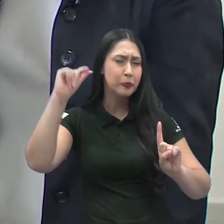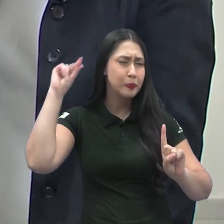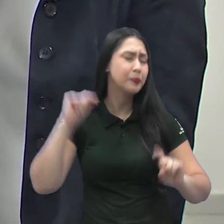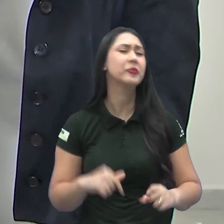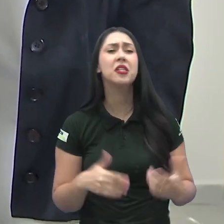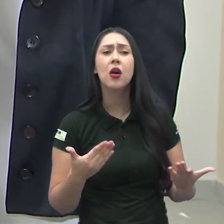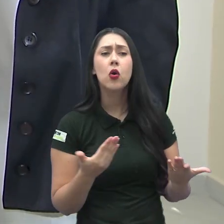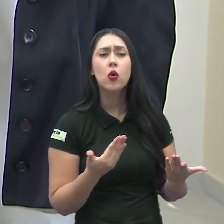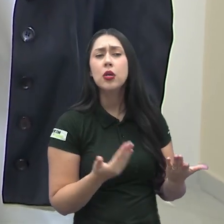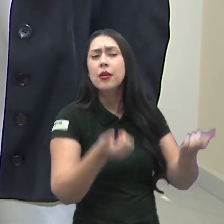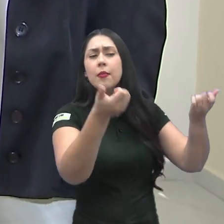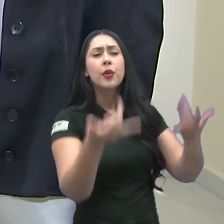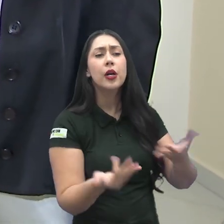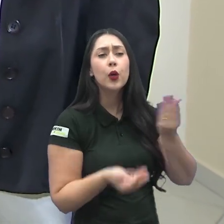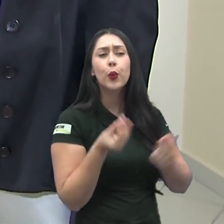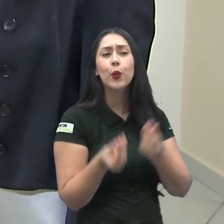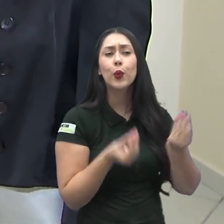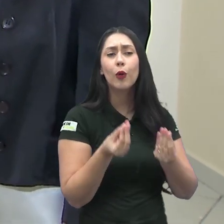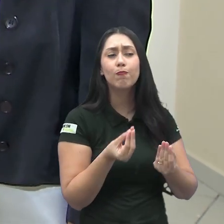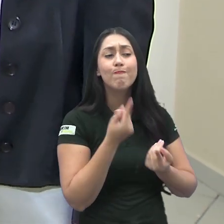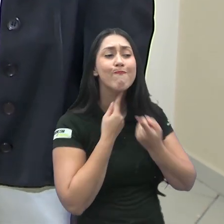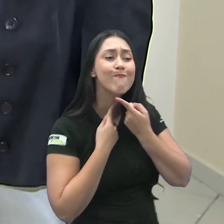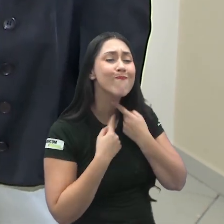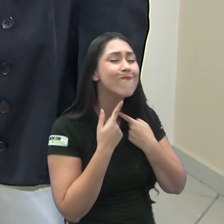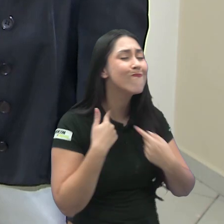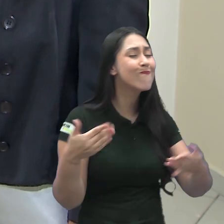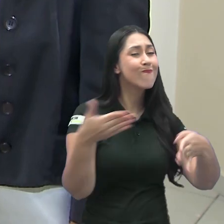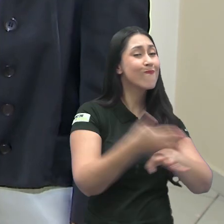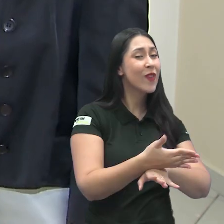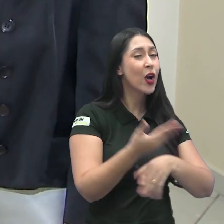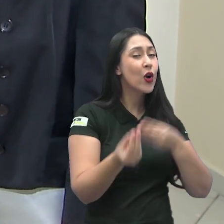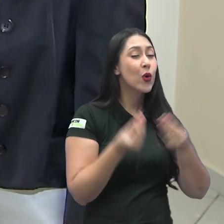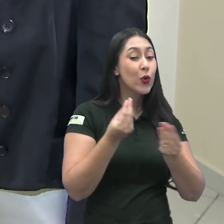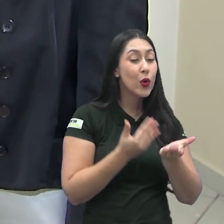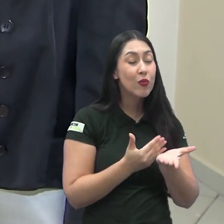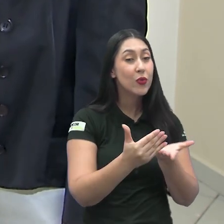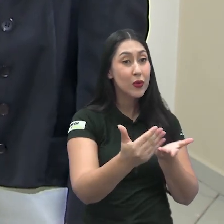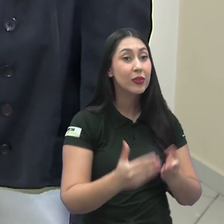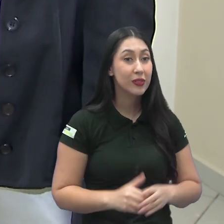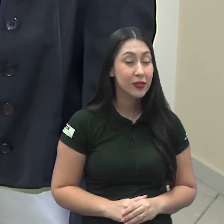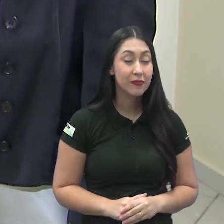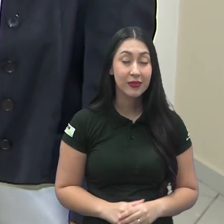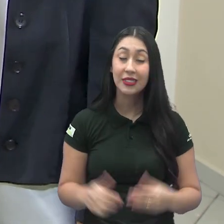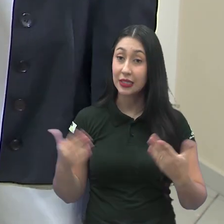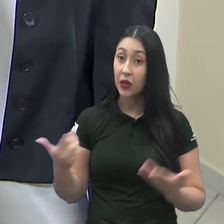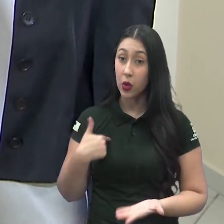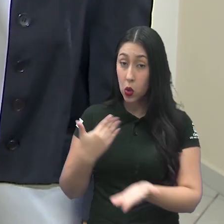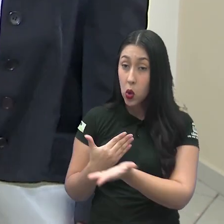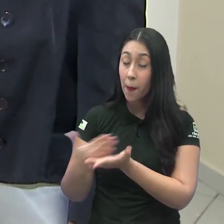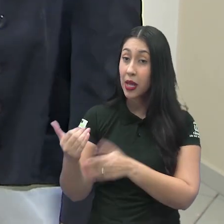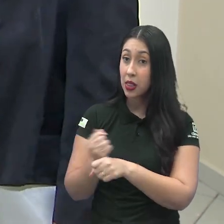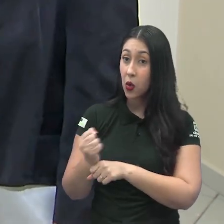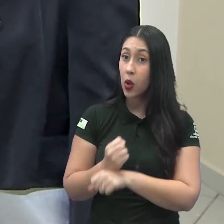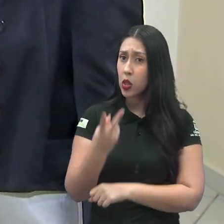isso. Então Ana, para começar, conta pra gente um pouquinho como que surgiu o interesse por essa área, como que foi os primeiros anos, como que você começou? Então, eu